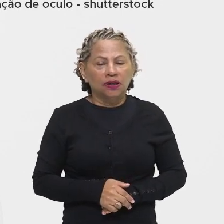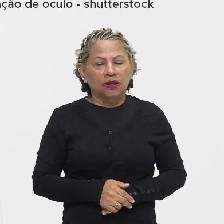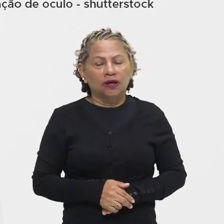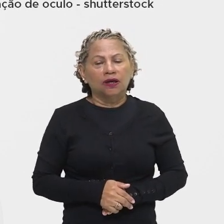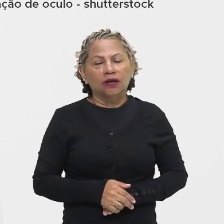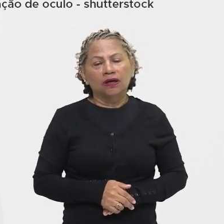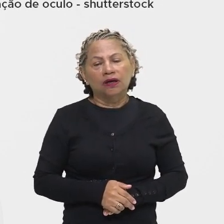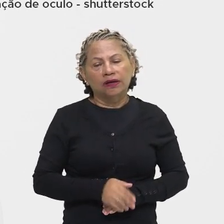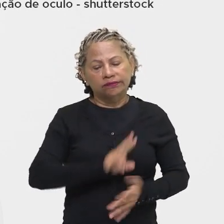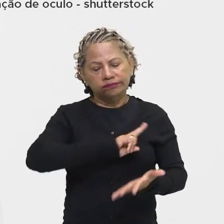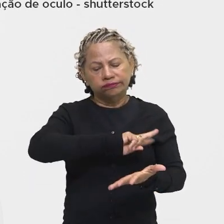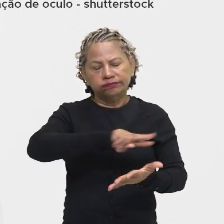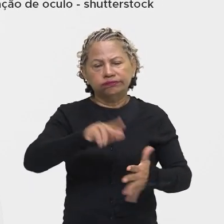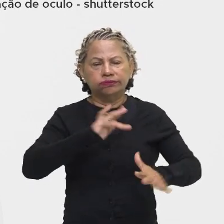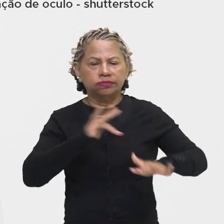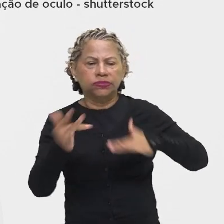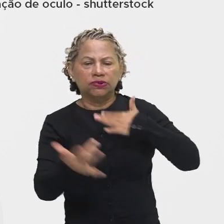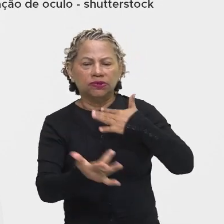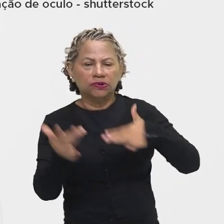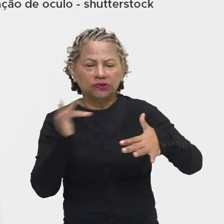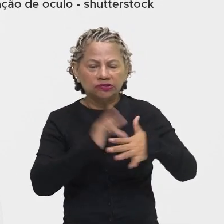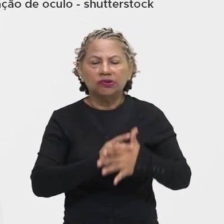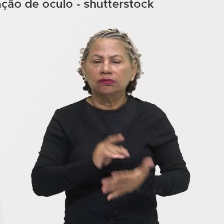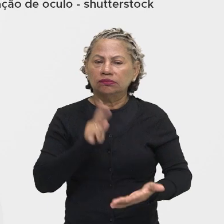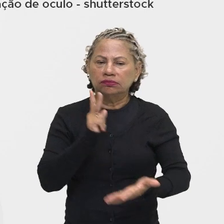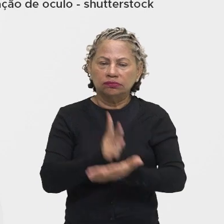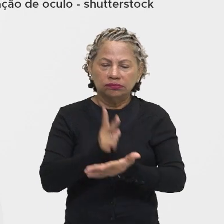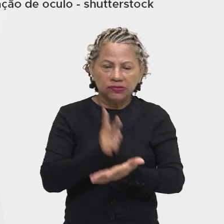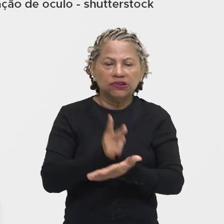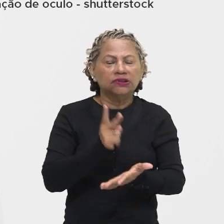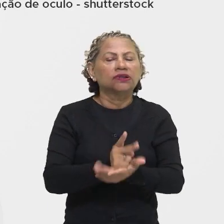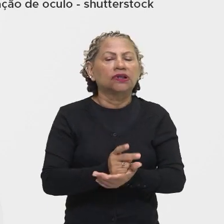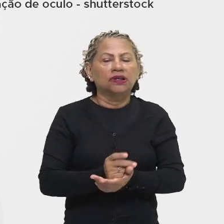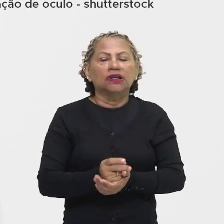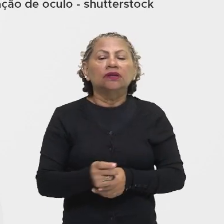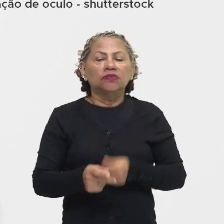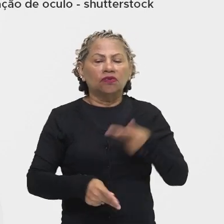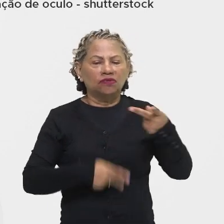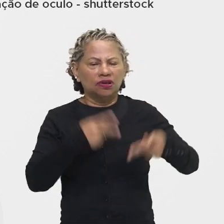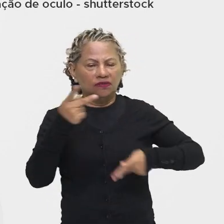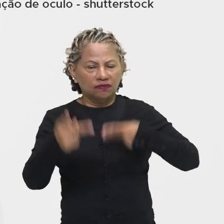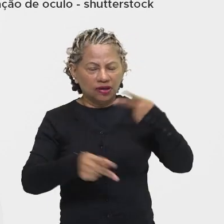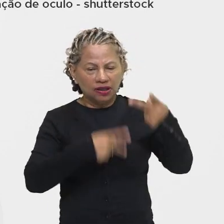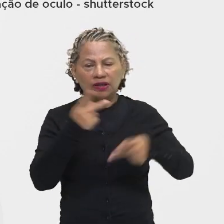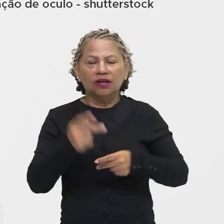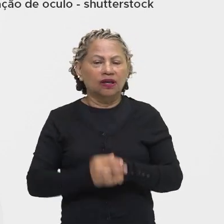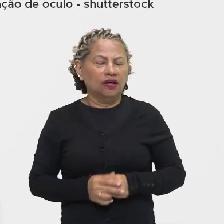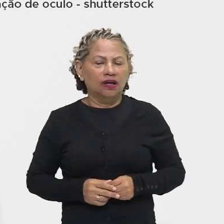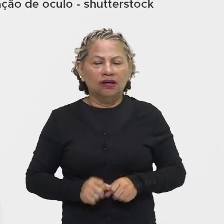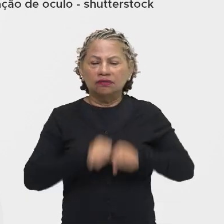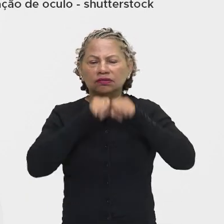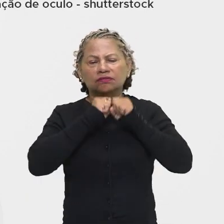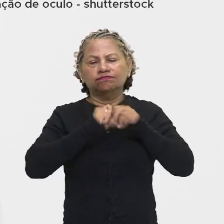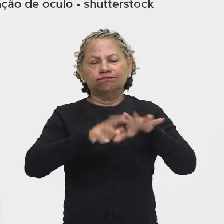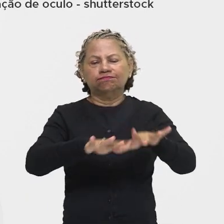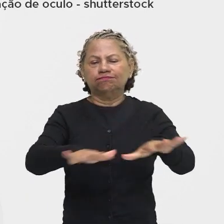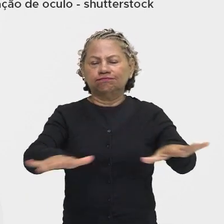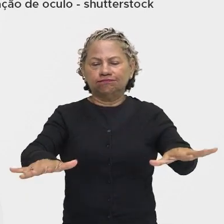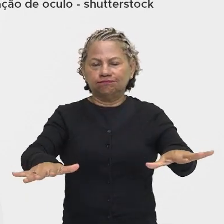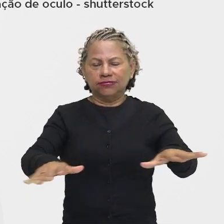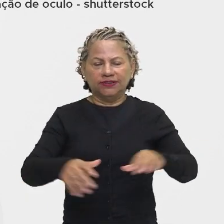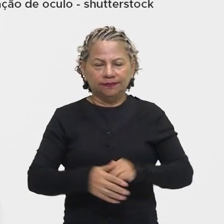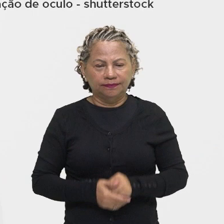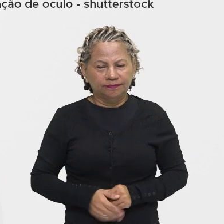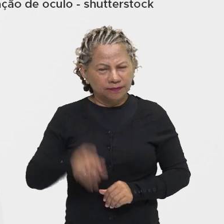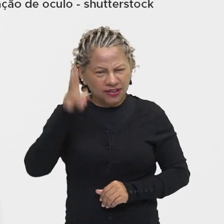um burburinho constante e praticamente livre de fronteiras. Então, é aquilo que eu falei para